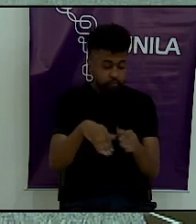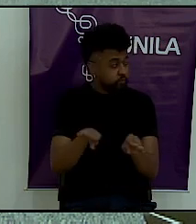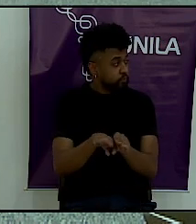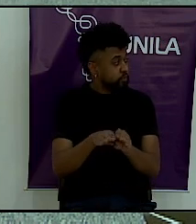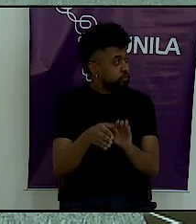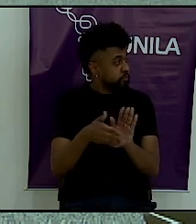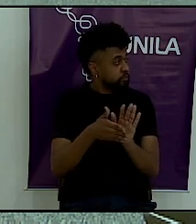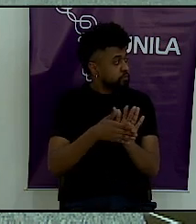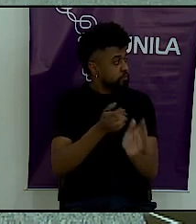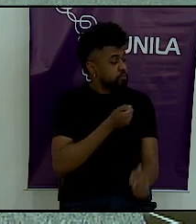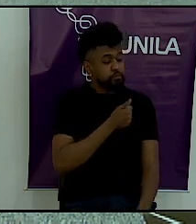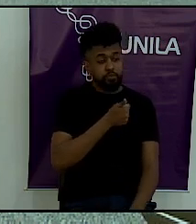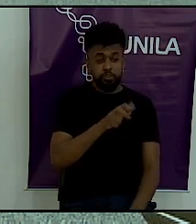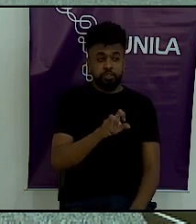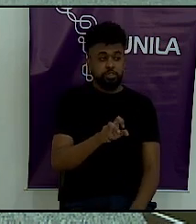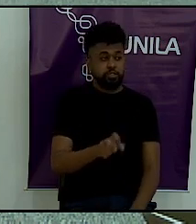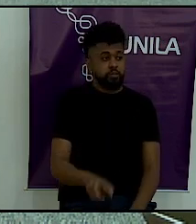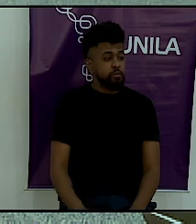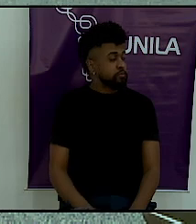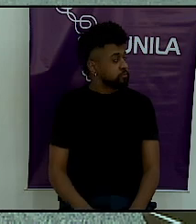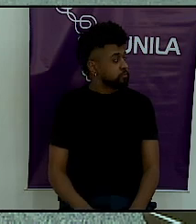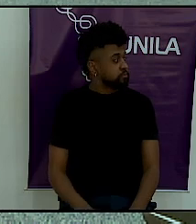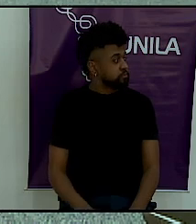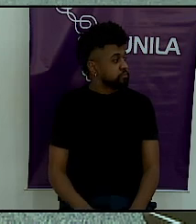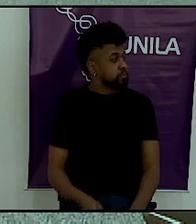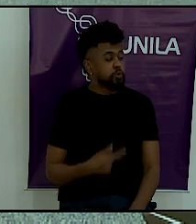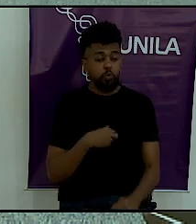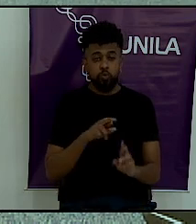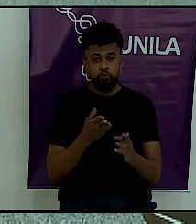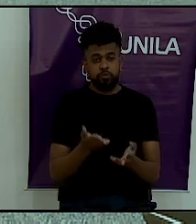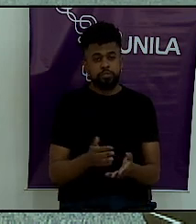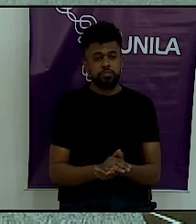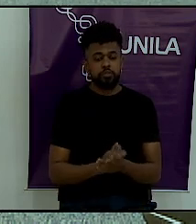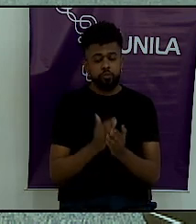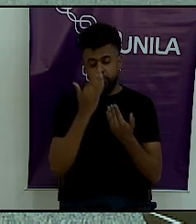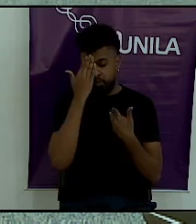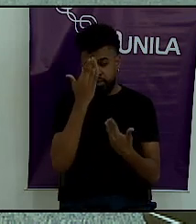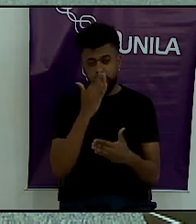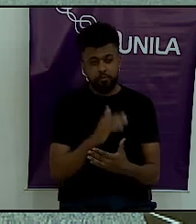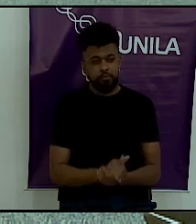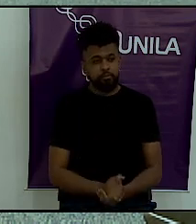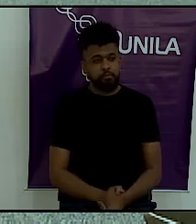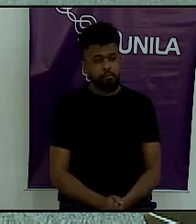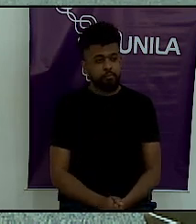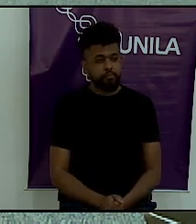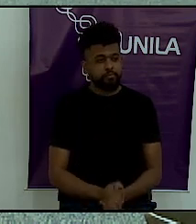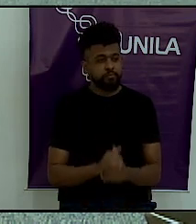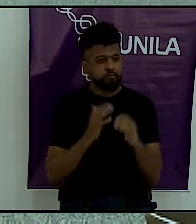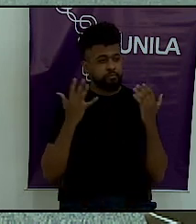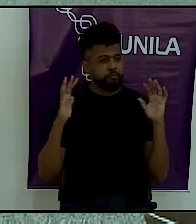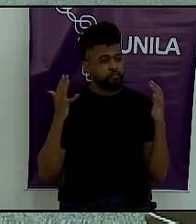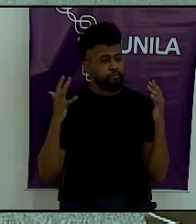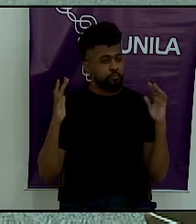proposta número 15, na nação número 15, e conto com vocês. Muito obrigado.